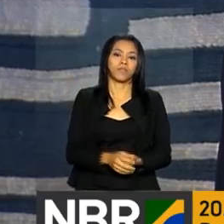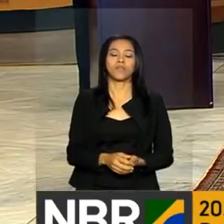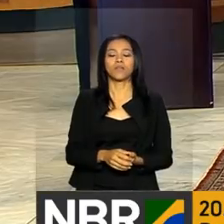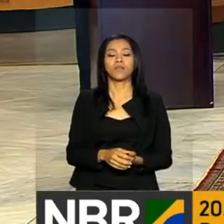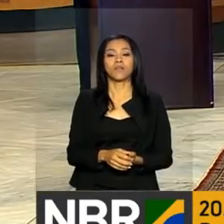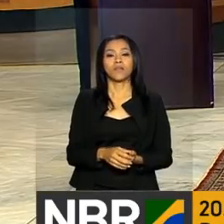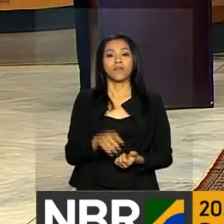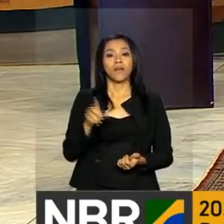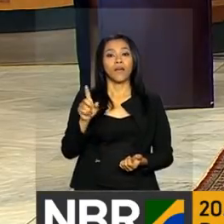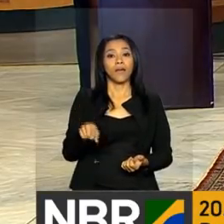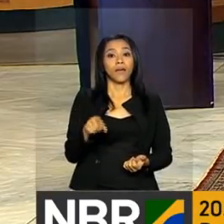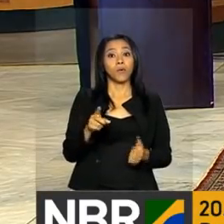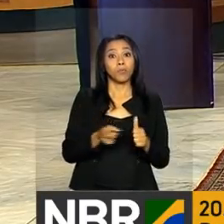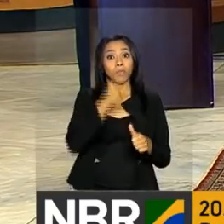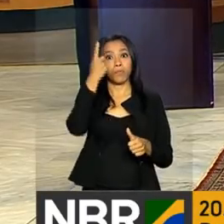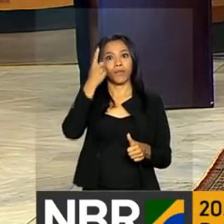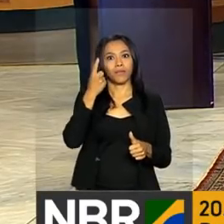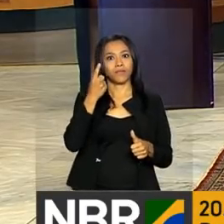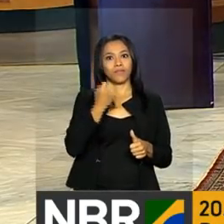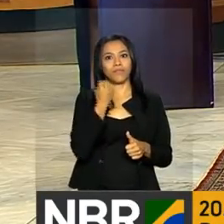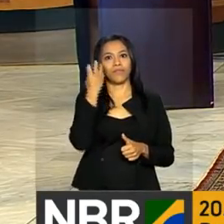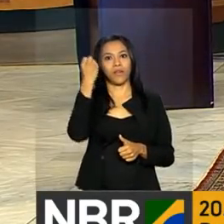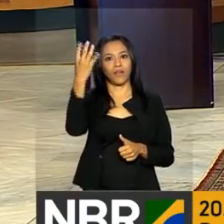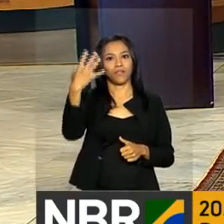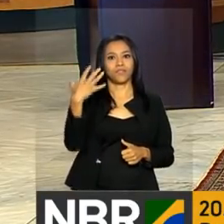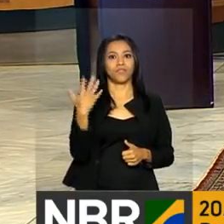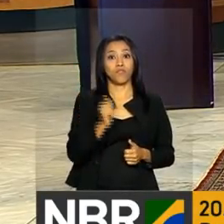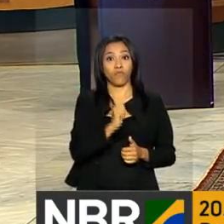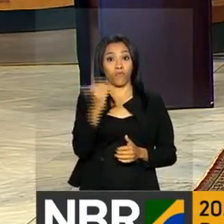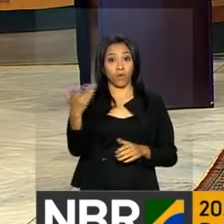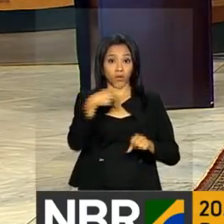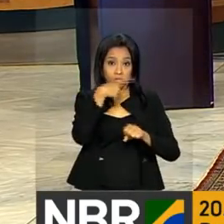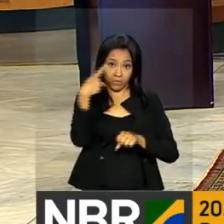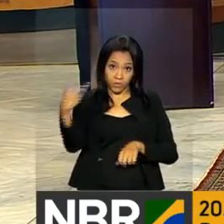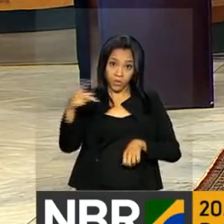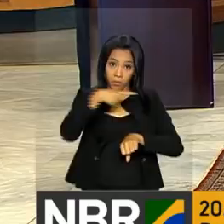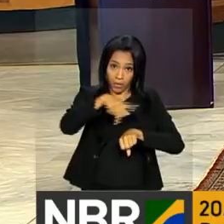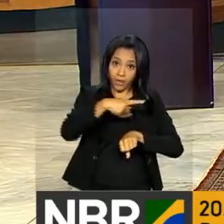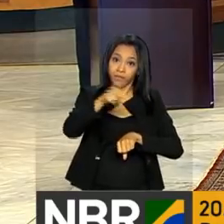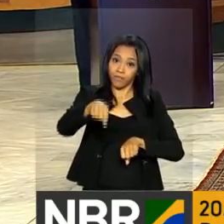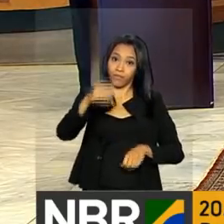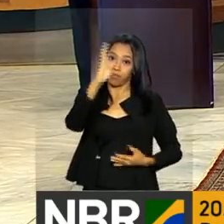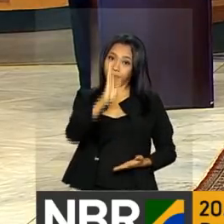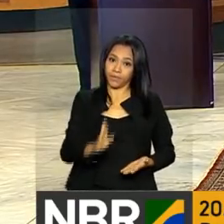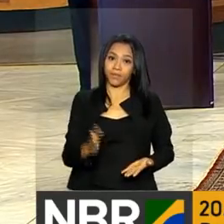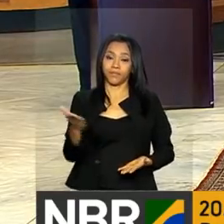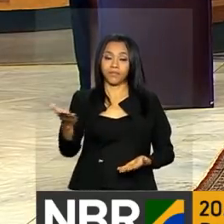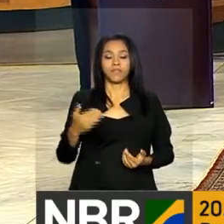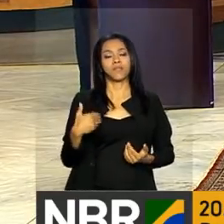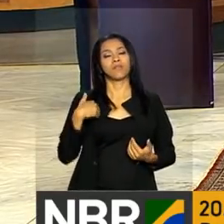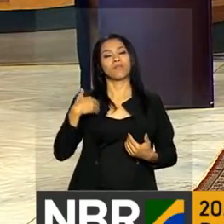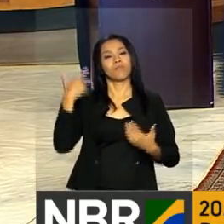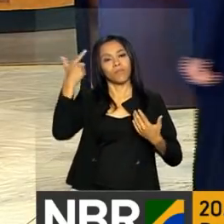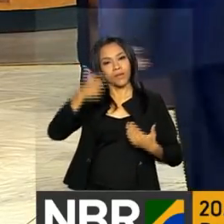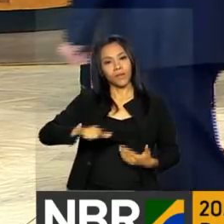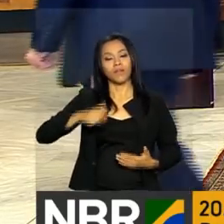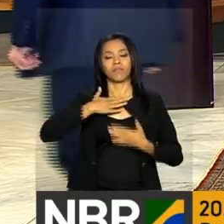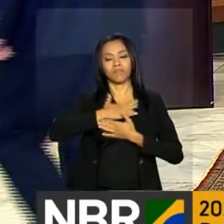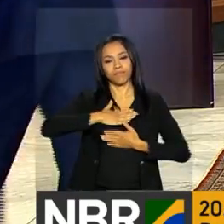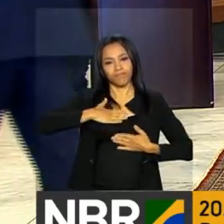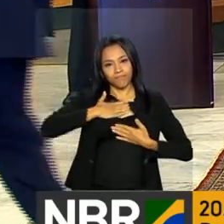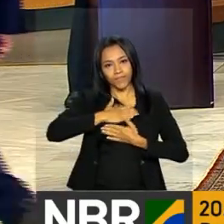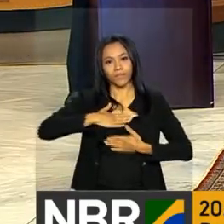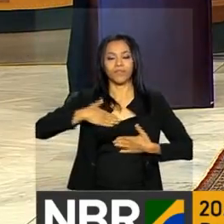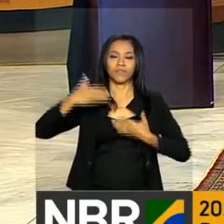destino internacional. Portanto, é com muita satisfação que nós voltamos a recebê-lo